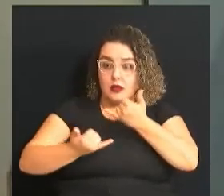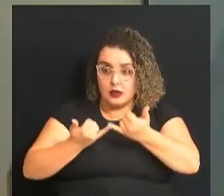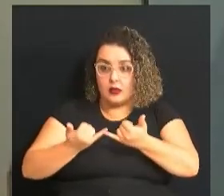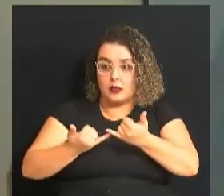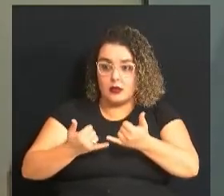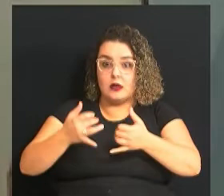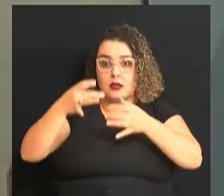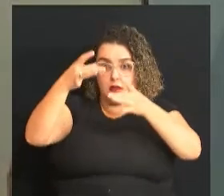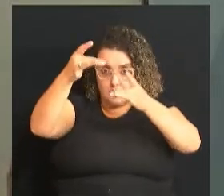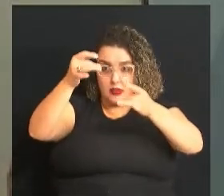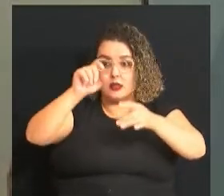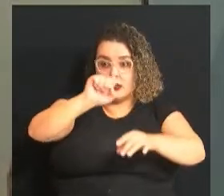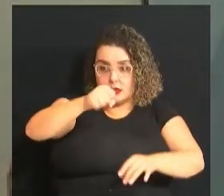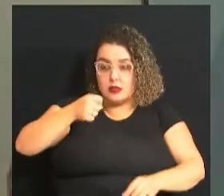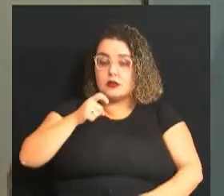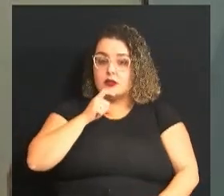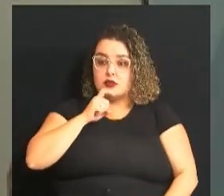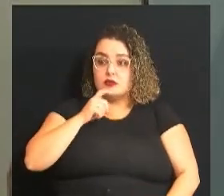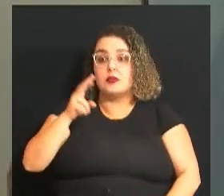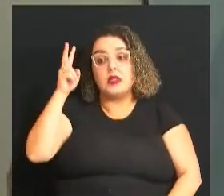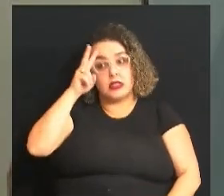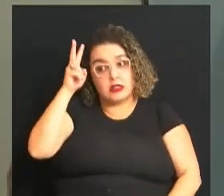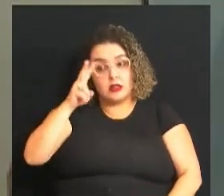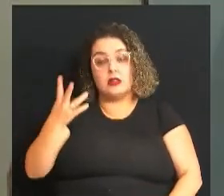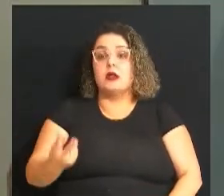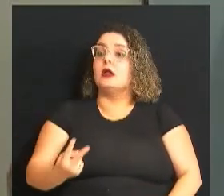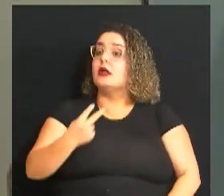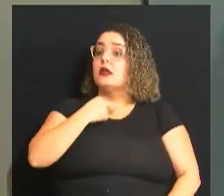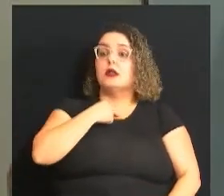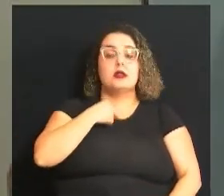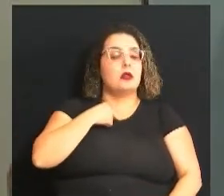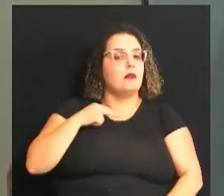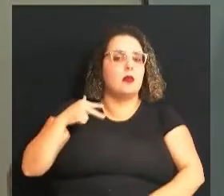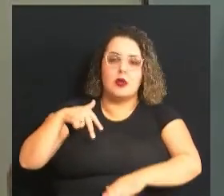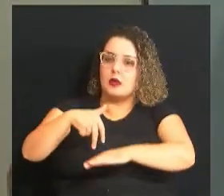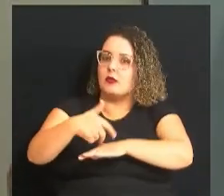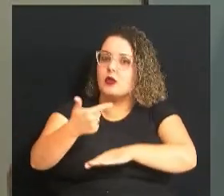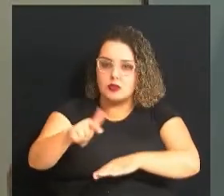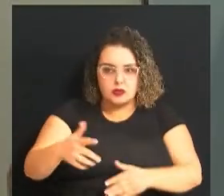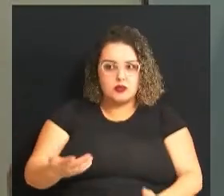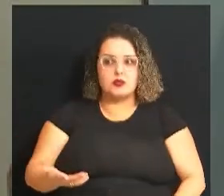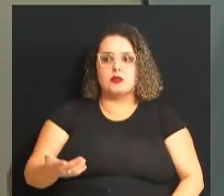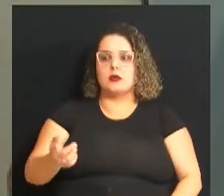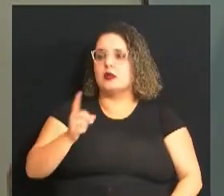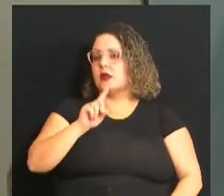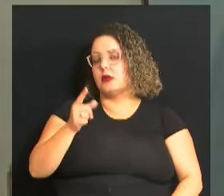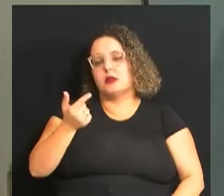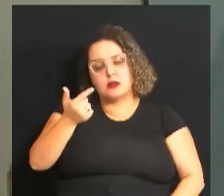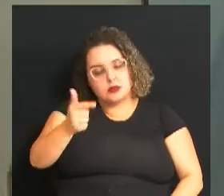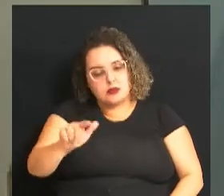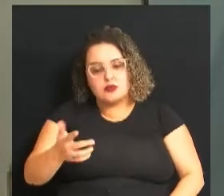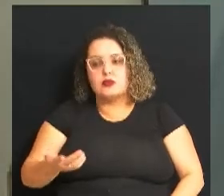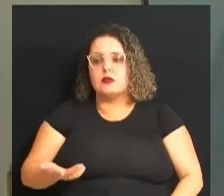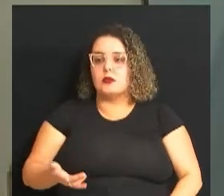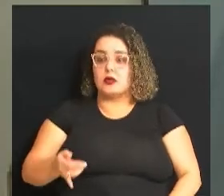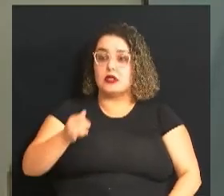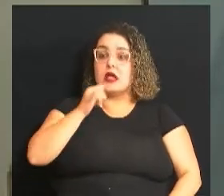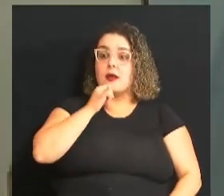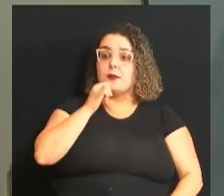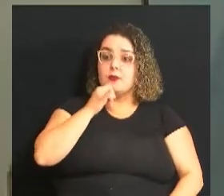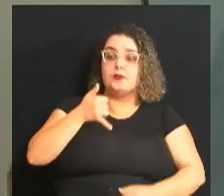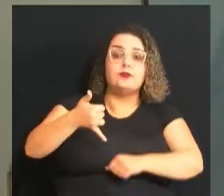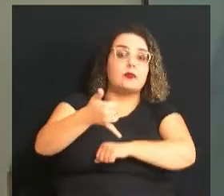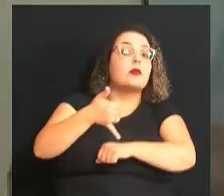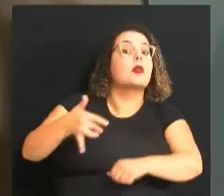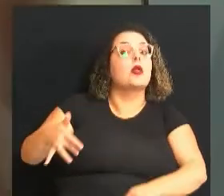geladeira, para ele ficar lembrando que ele não pode se reexpor, né? O ideal é que ele não se reexponha. Por exemplo, gordura no fígado.